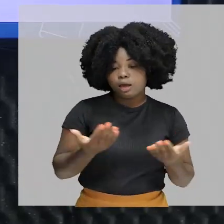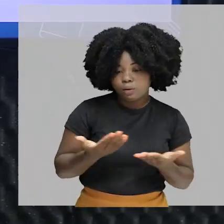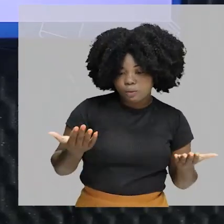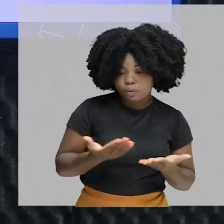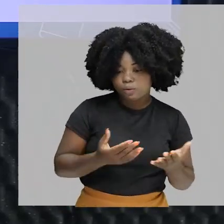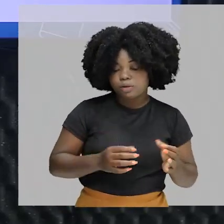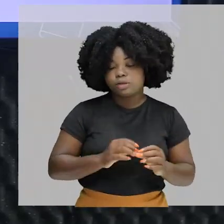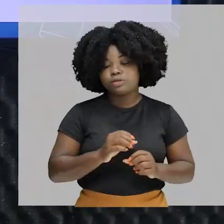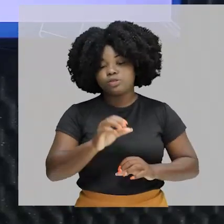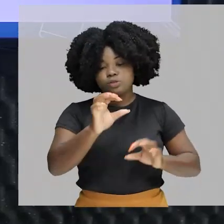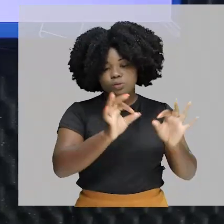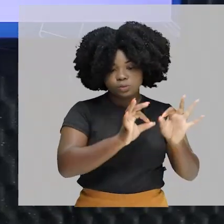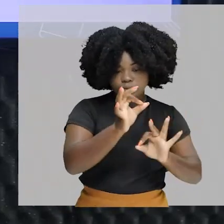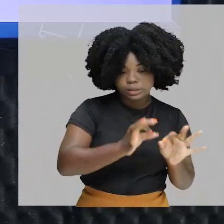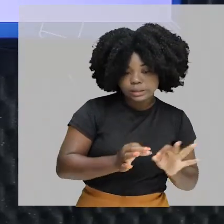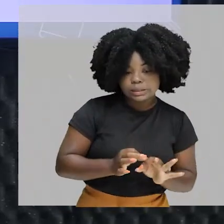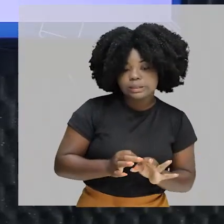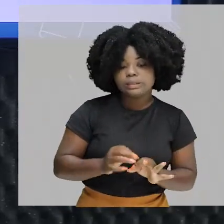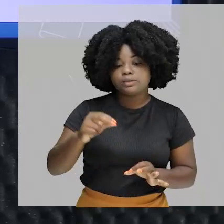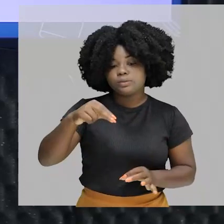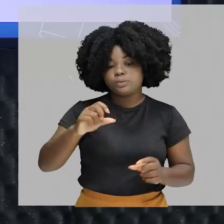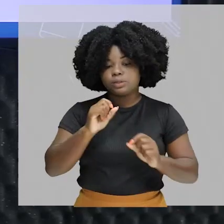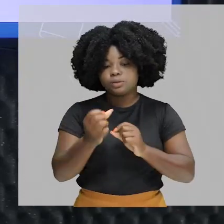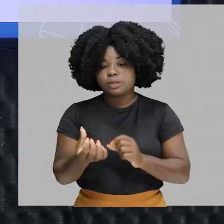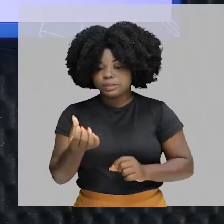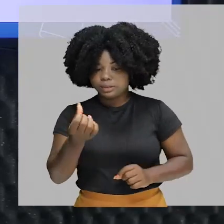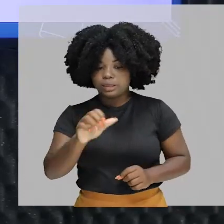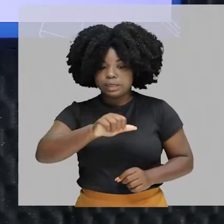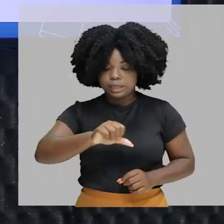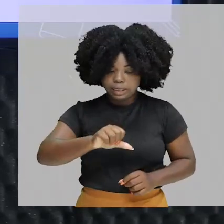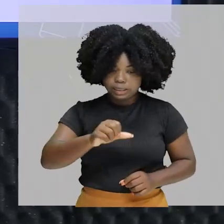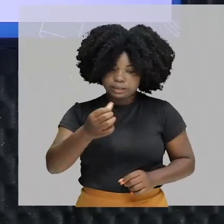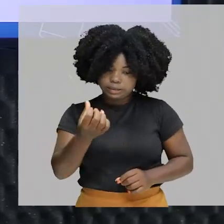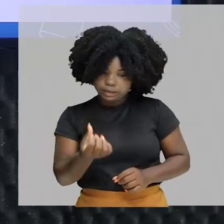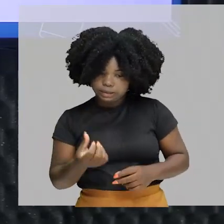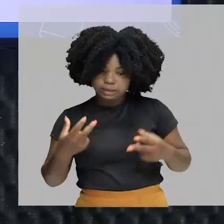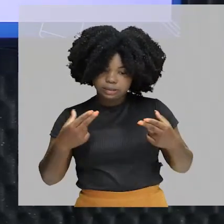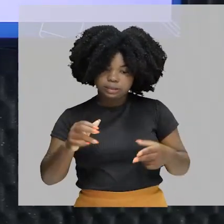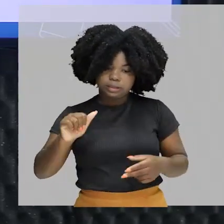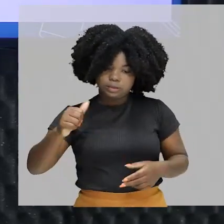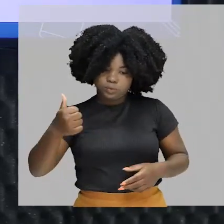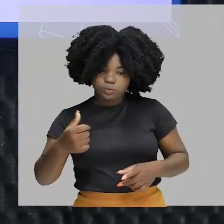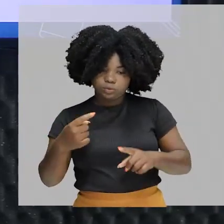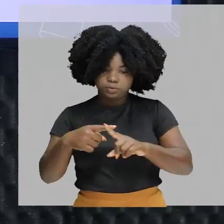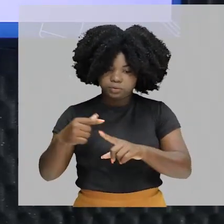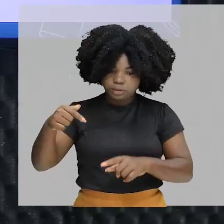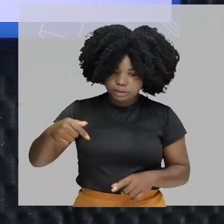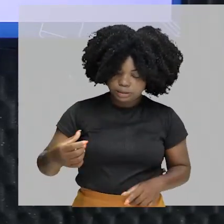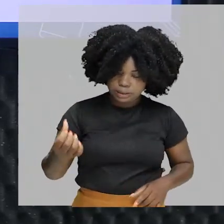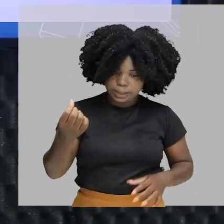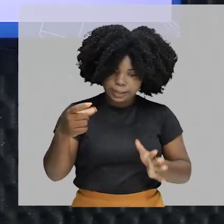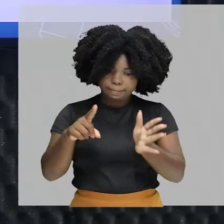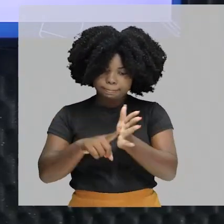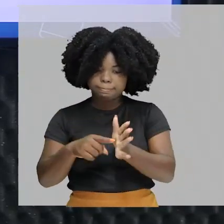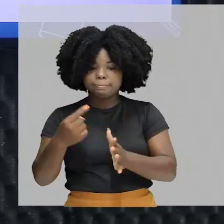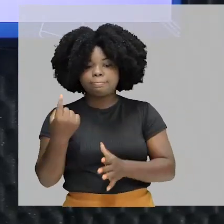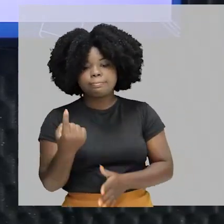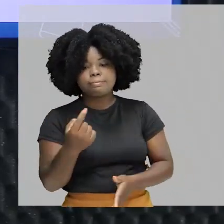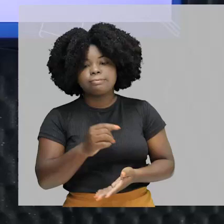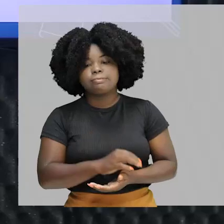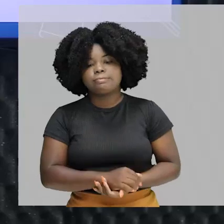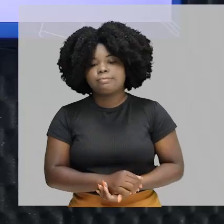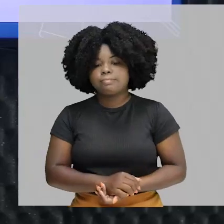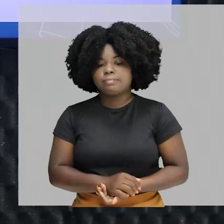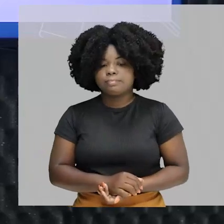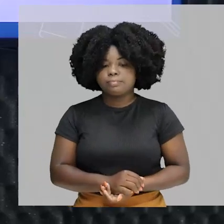n, 6. Então, olha como ficou. A 6 igual a 1 vezes q elevado a 6